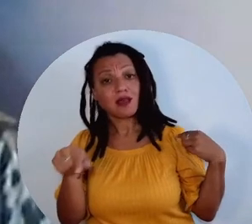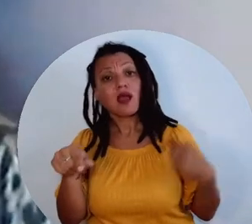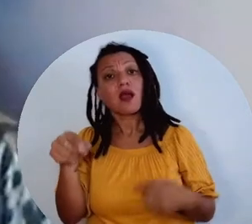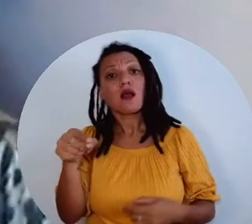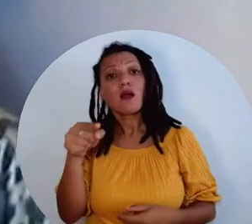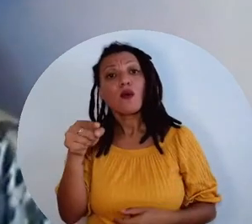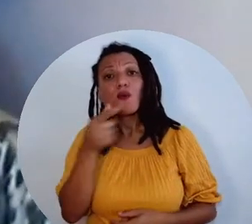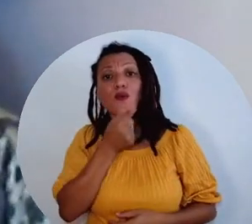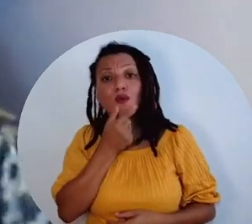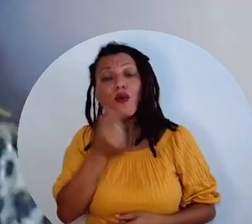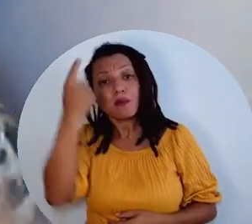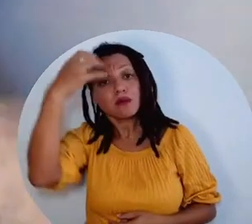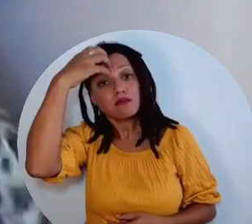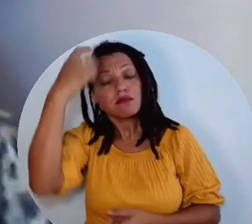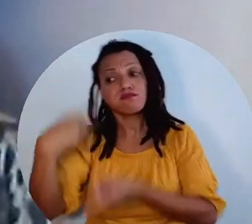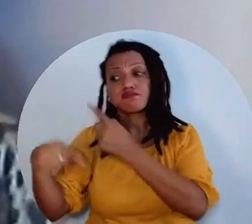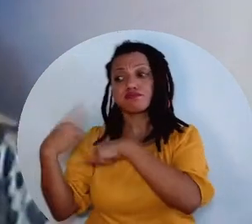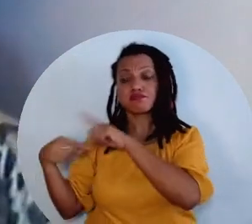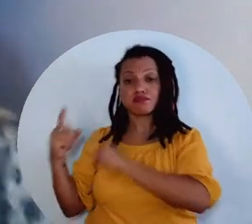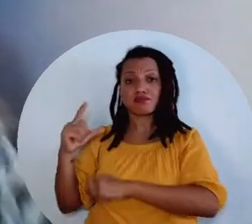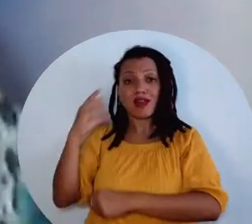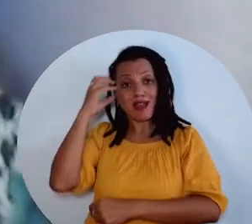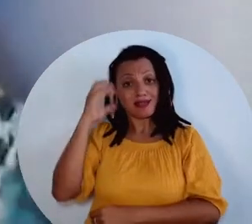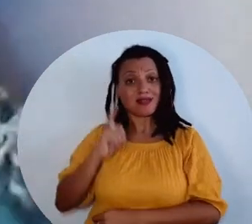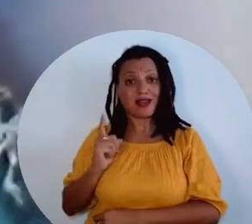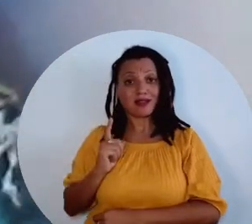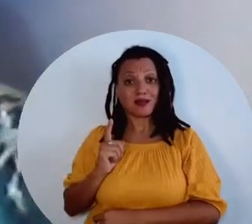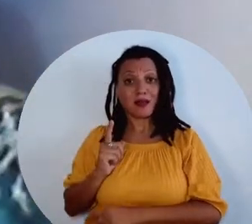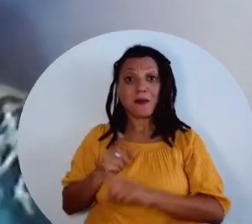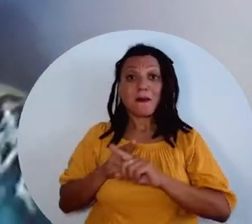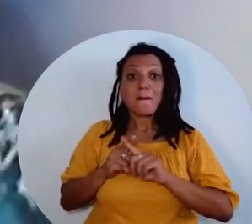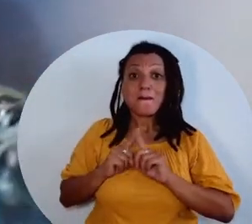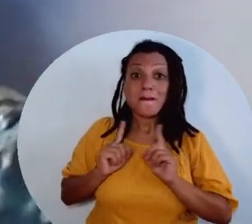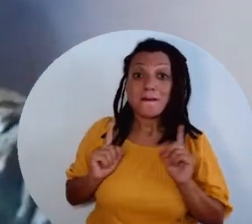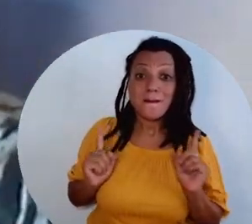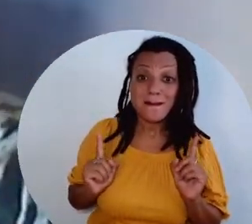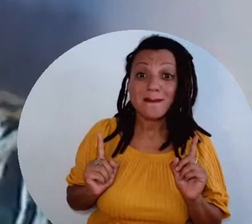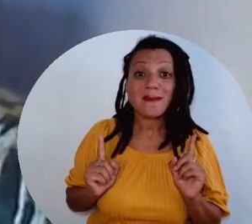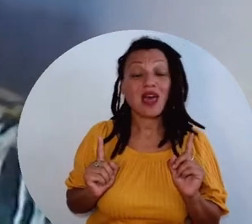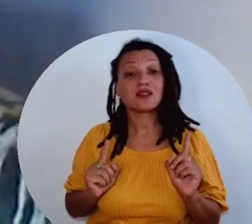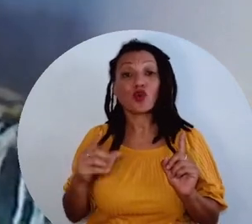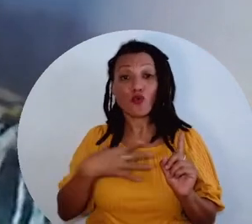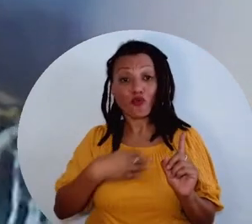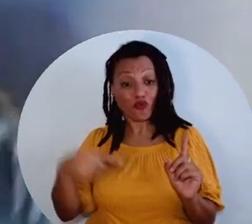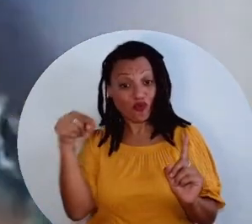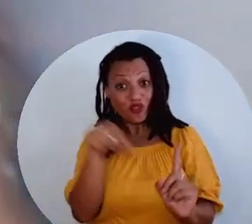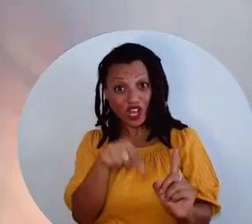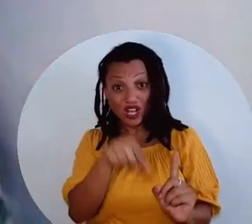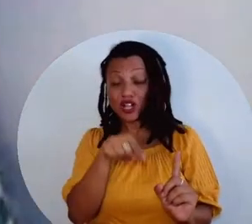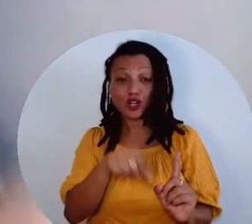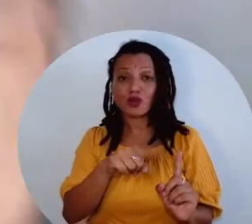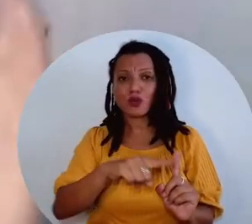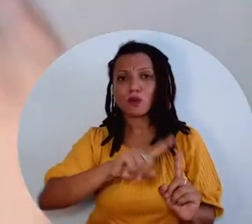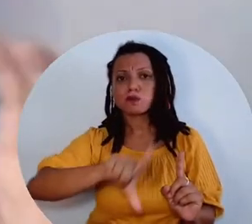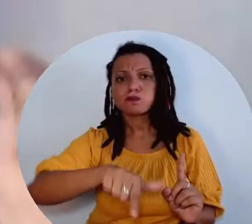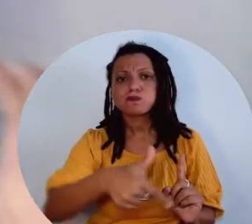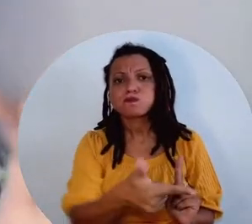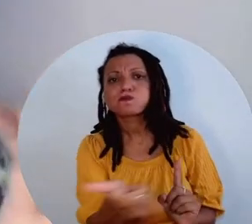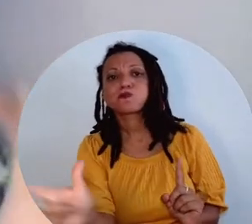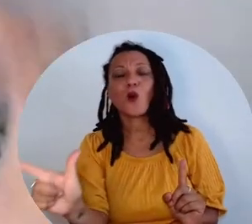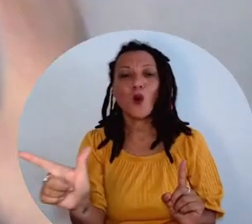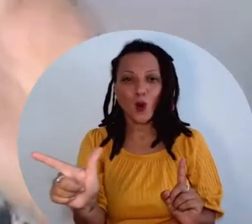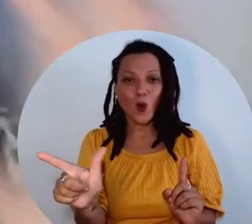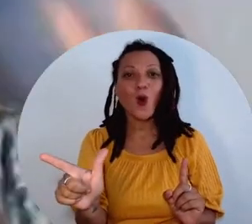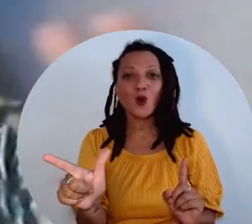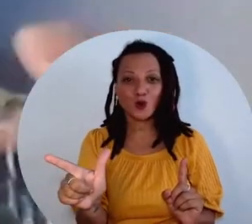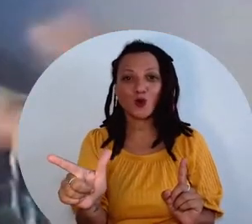é real, né? Não faz parte da linhagem real, porque ele vem de um útero de uma outra linhagem materna. Então, nesses